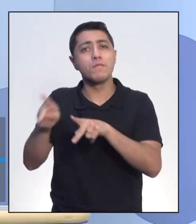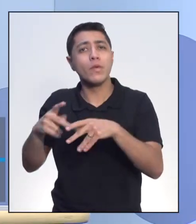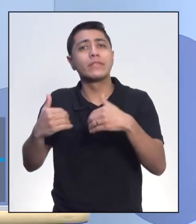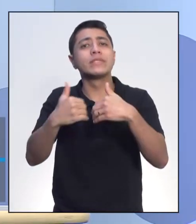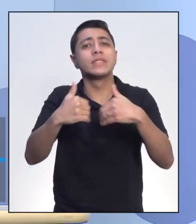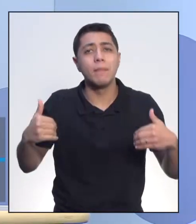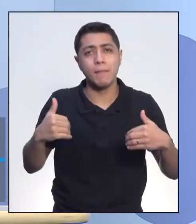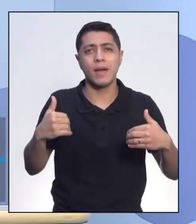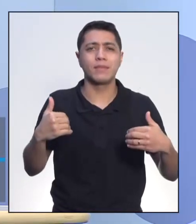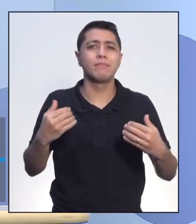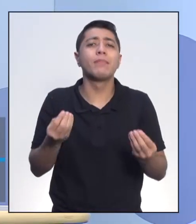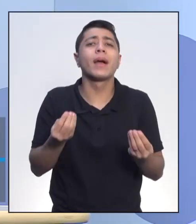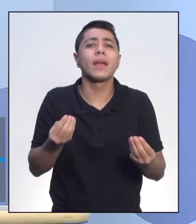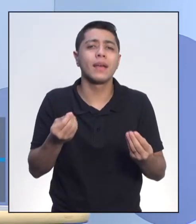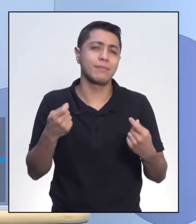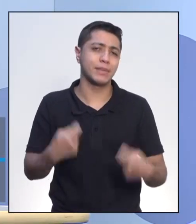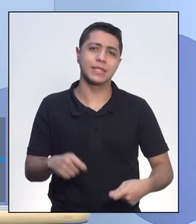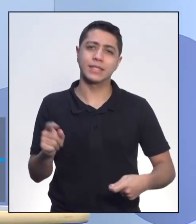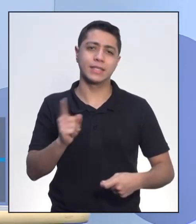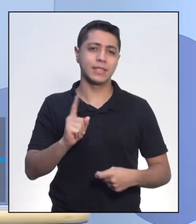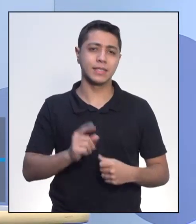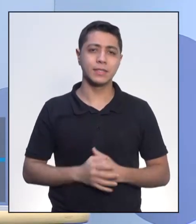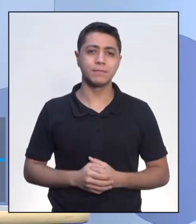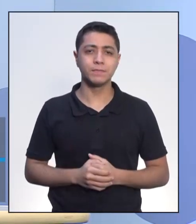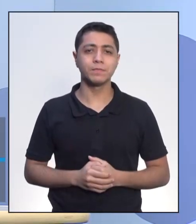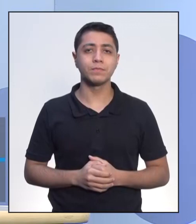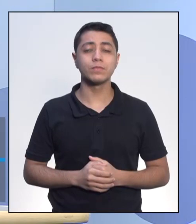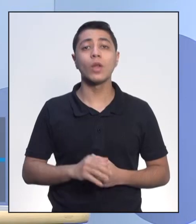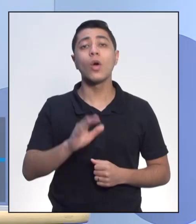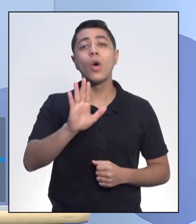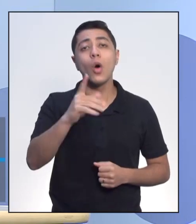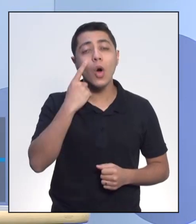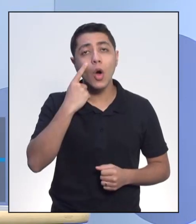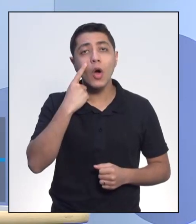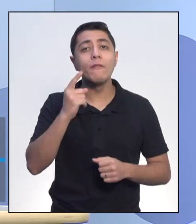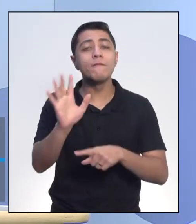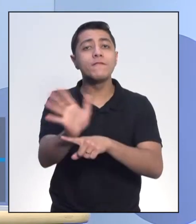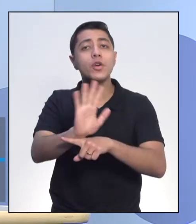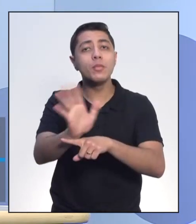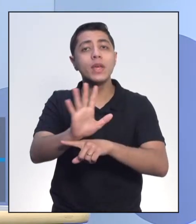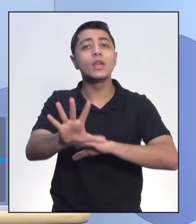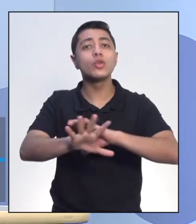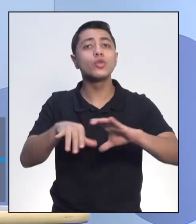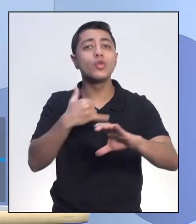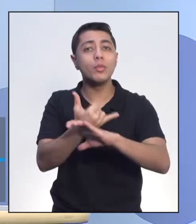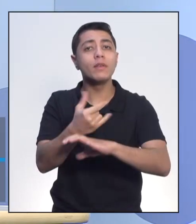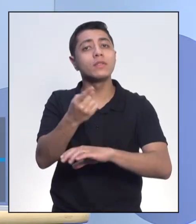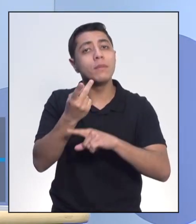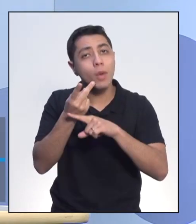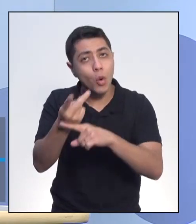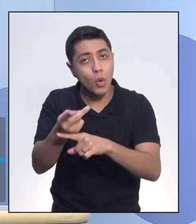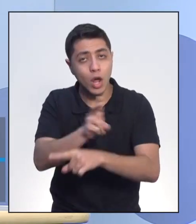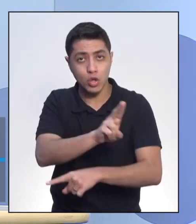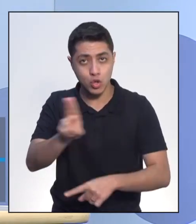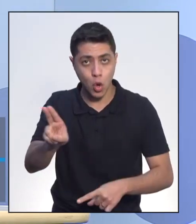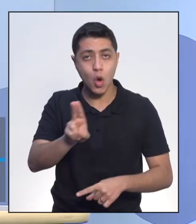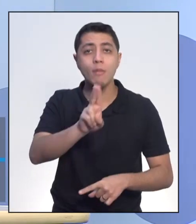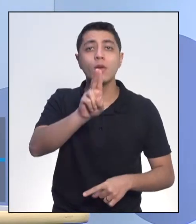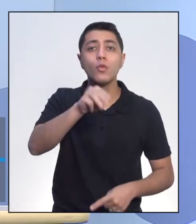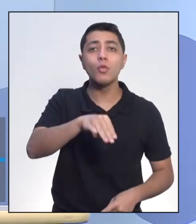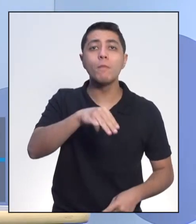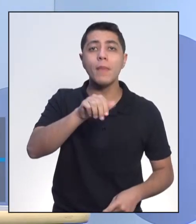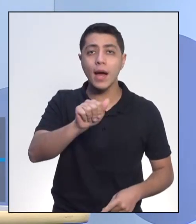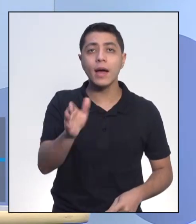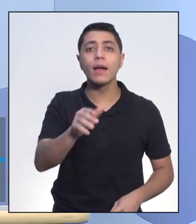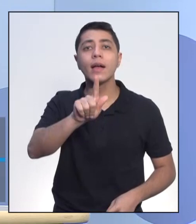para vocês, Uma Garrafa no Mar de Gaza. Tem no YouTube esse filme, vocês procurem, que é bem interessante. E fala bem do ponto